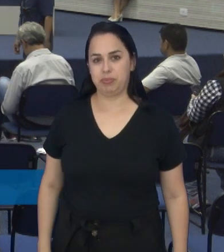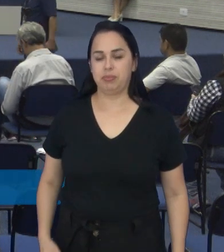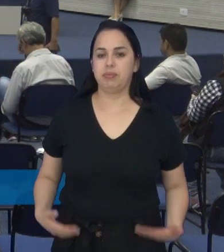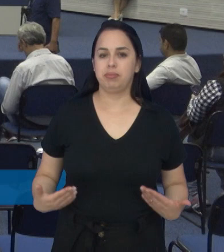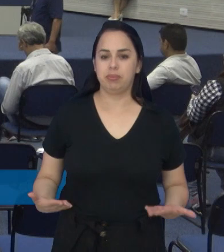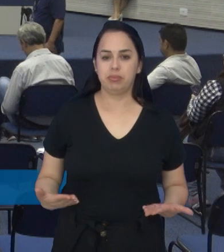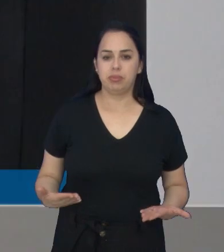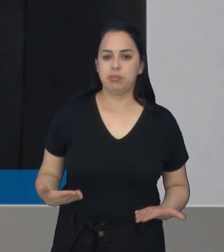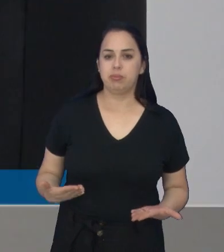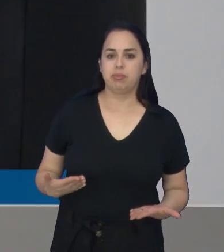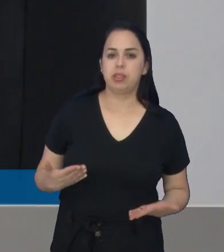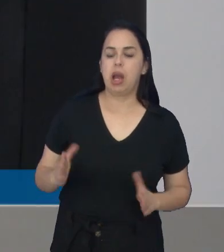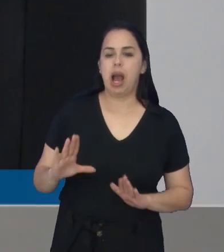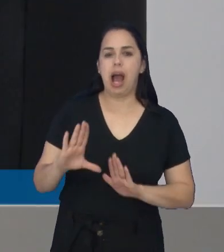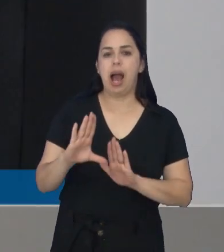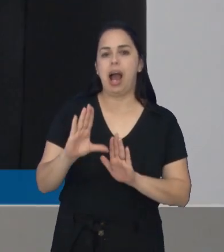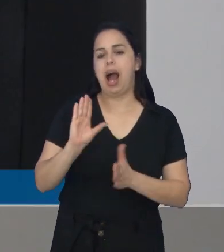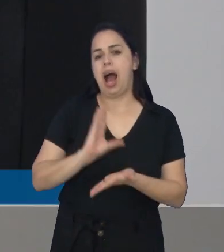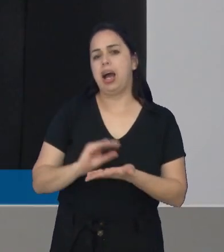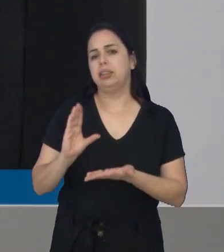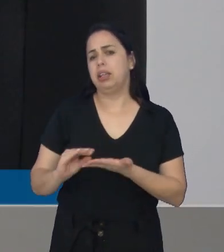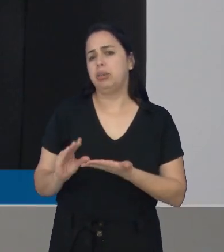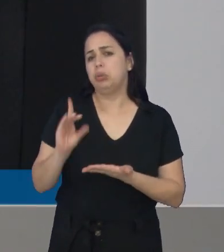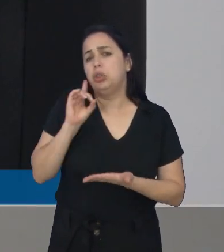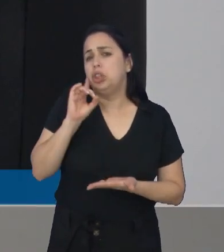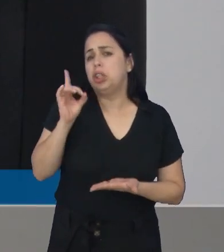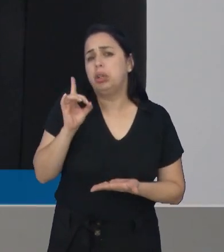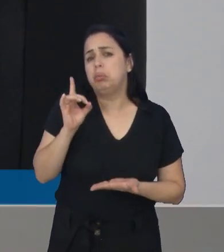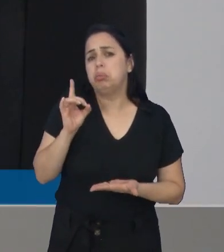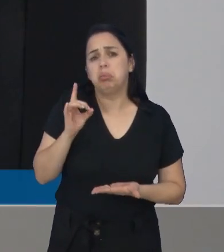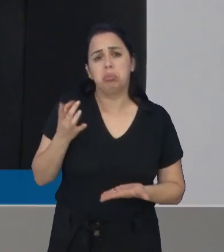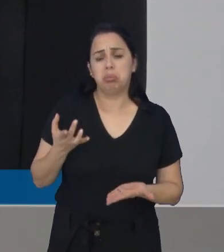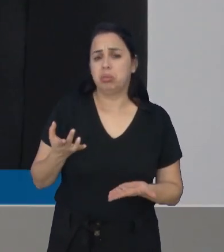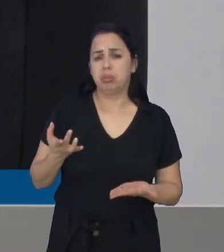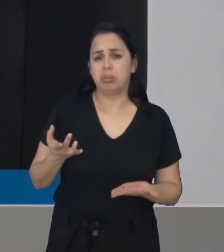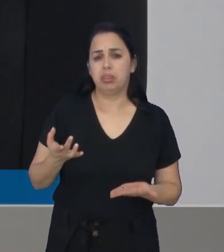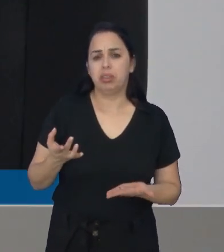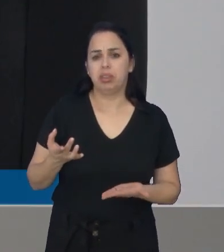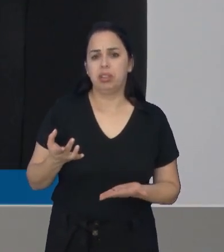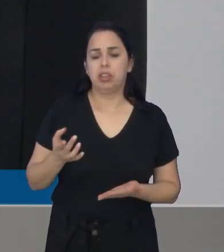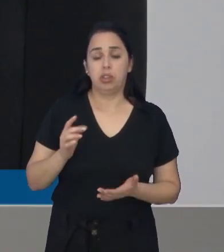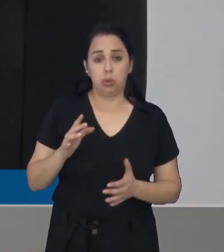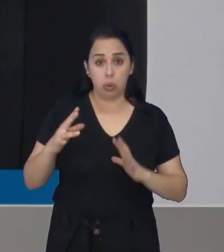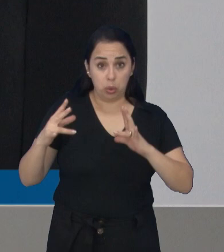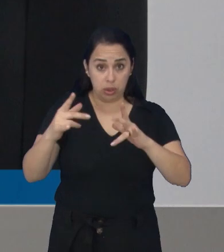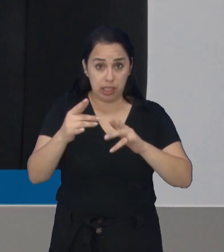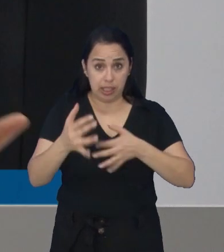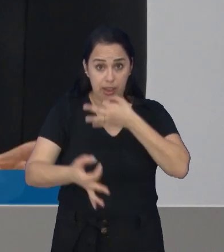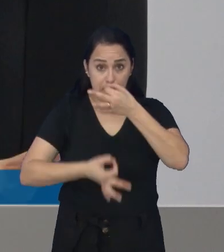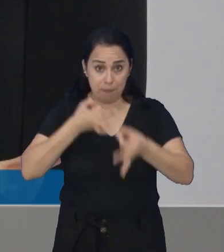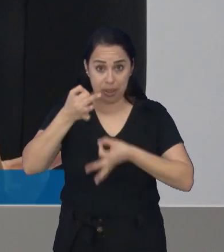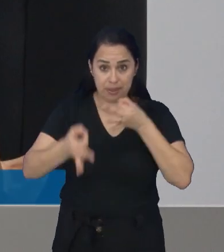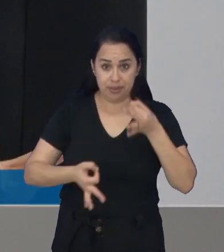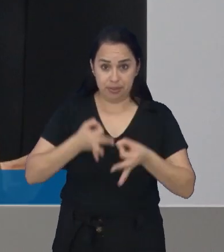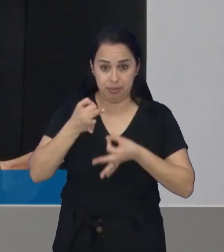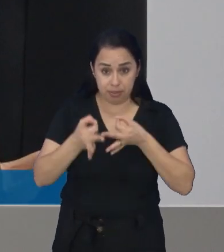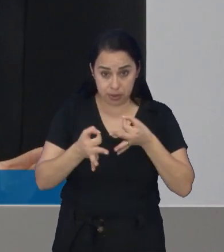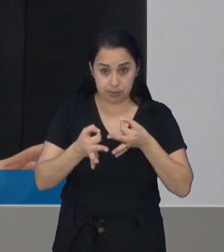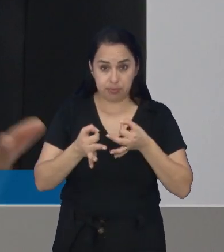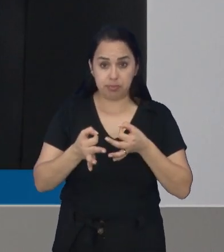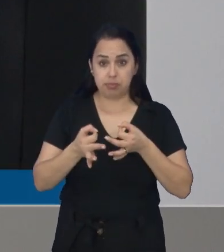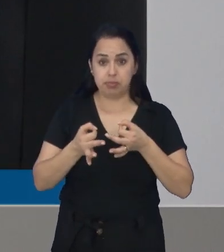quando vai sair ata é o posteriormente todos falarem e que